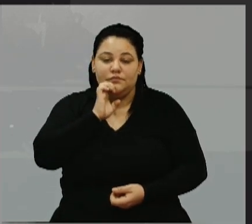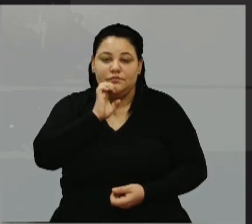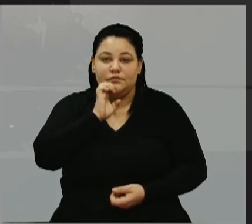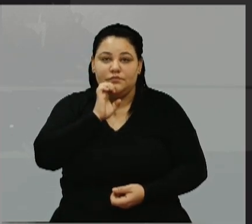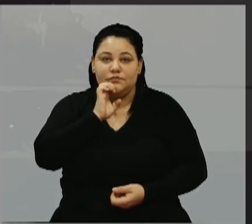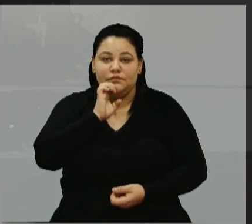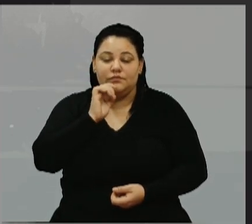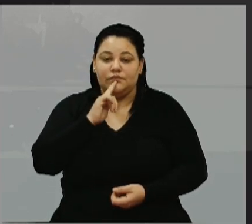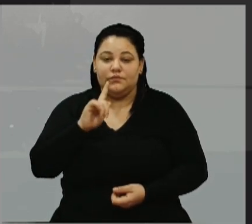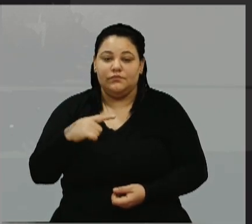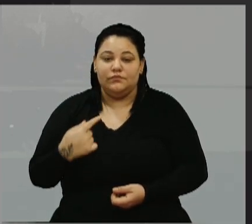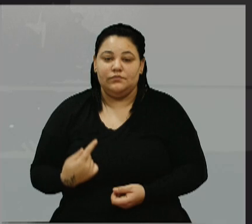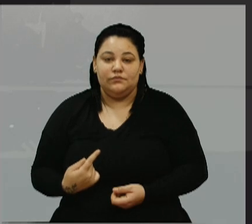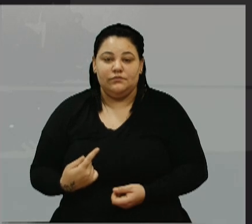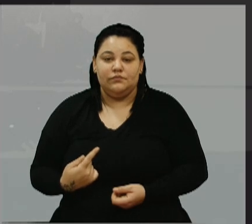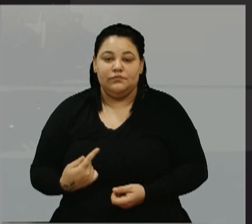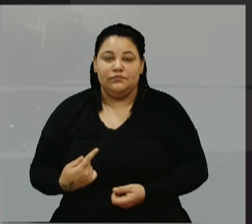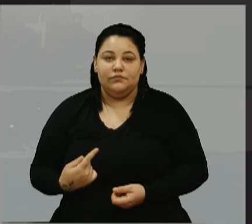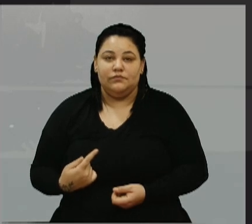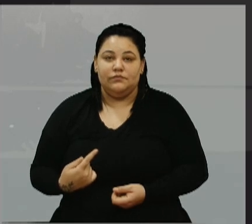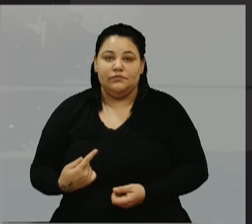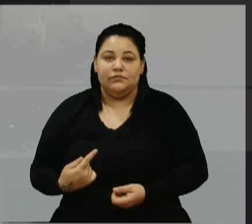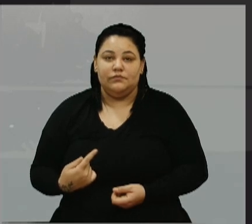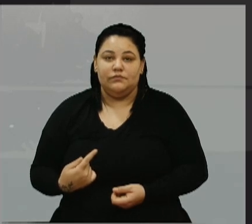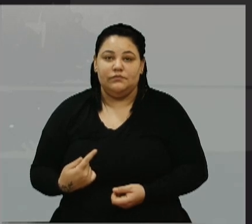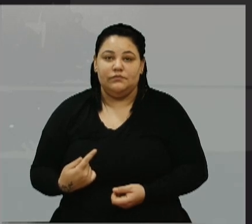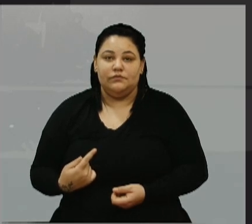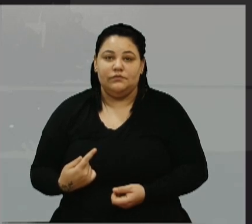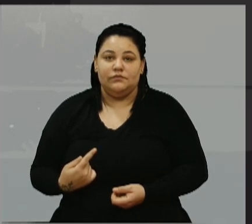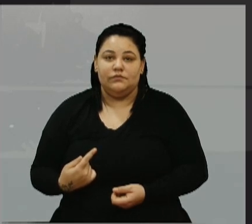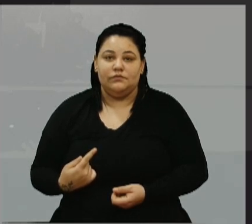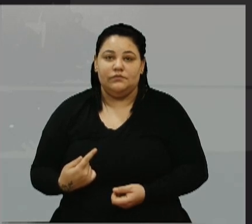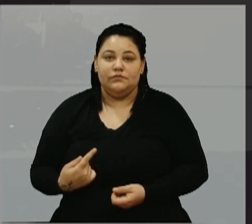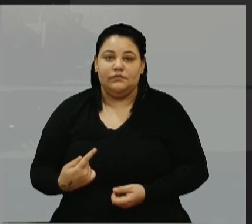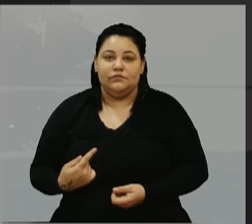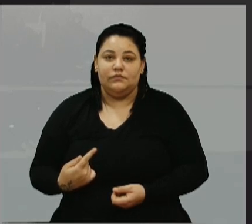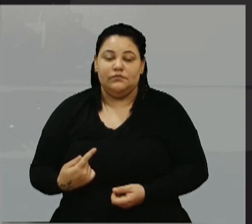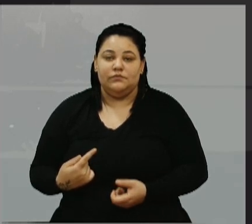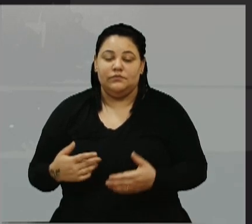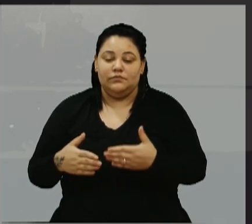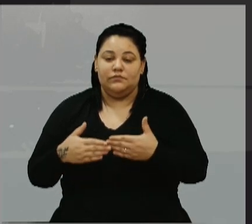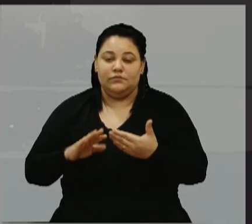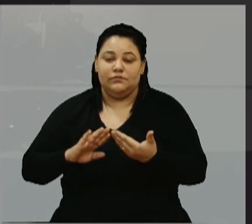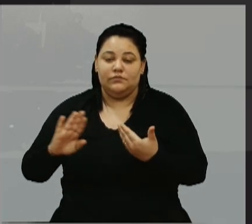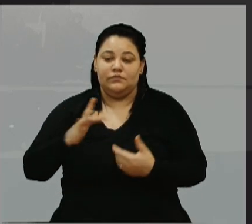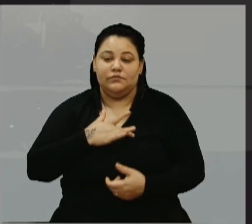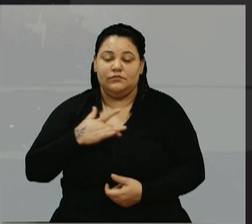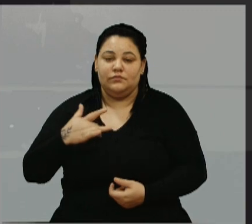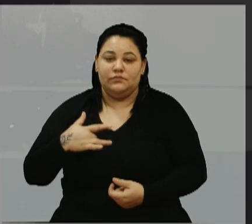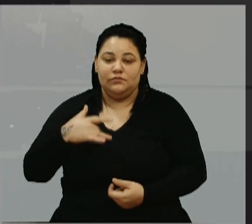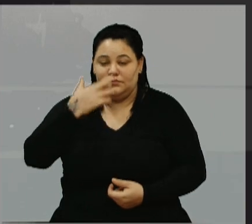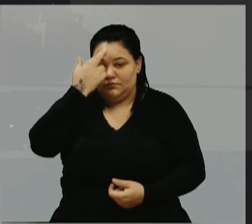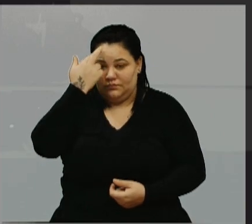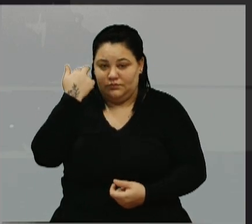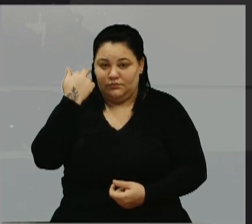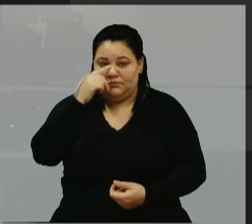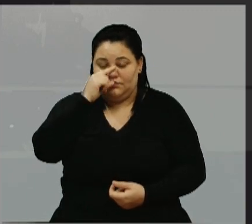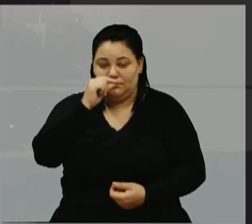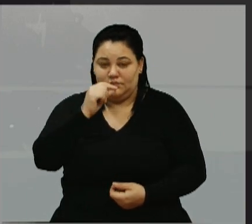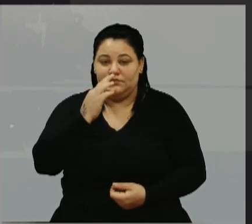Balardim, Gladys Frisso, que está em licença saúde, Rafael Bueno, Sandro Fantinel,